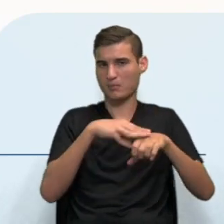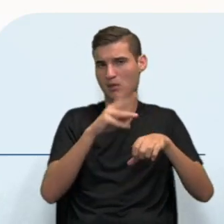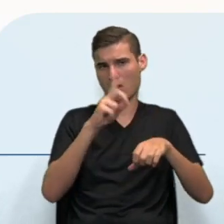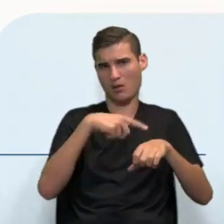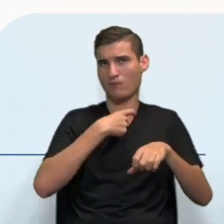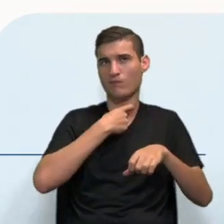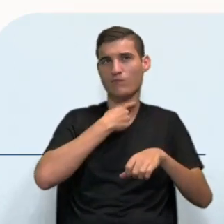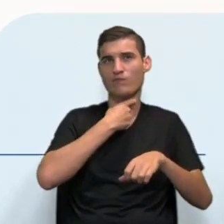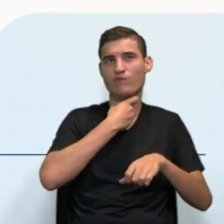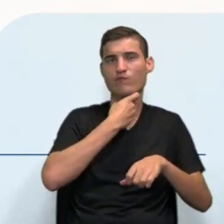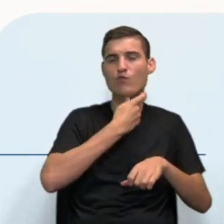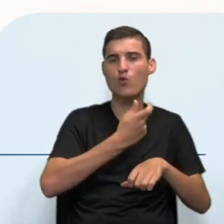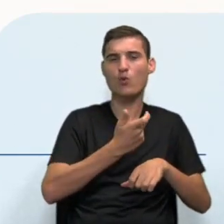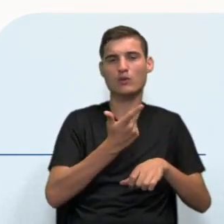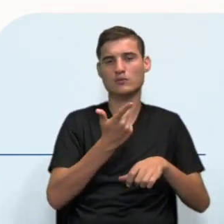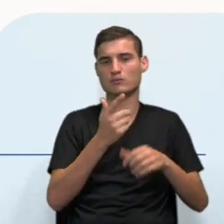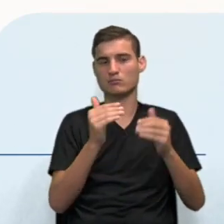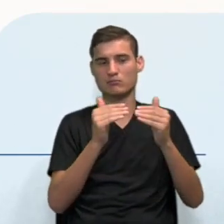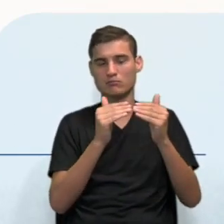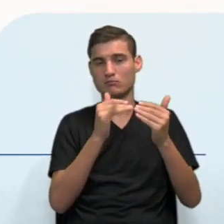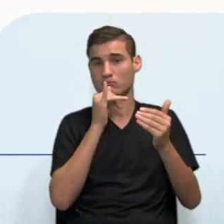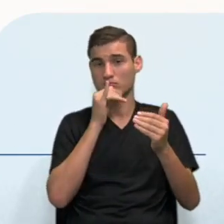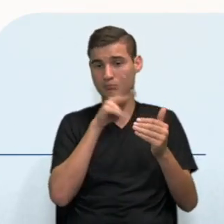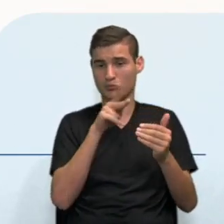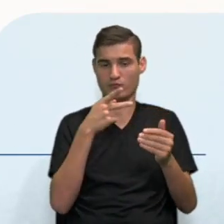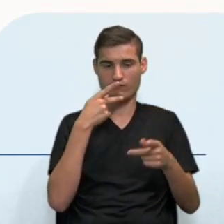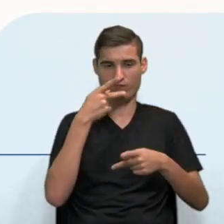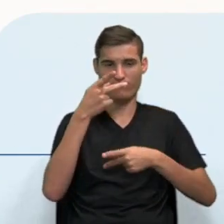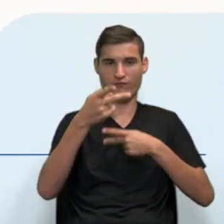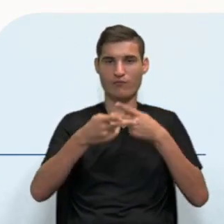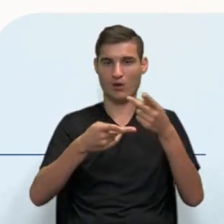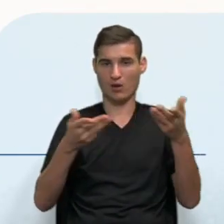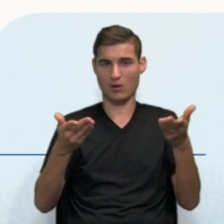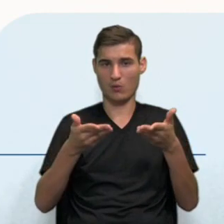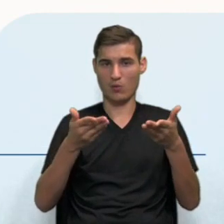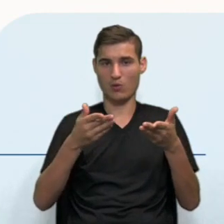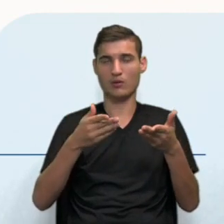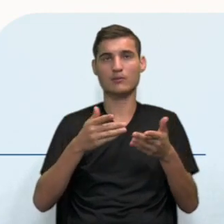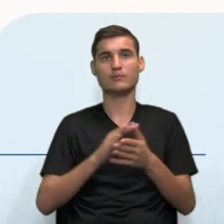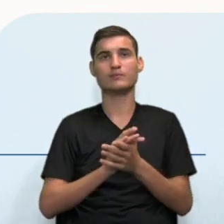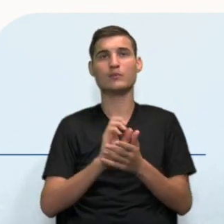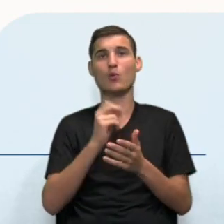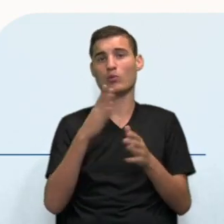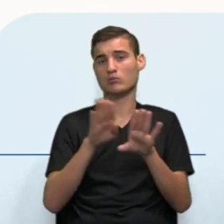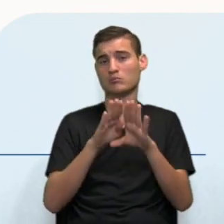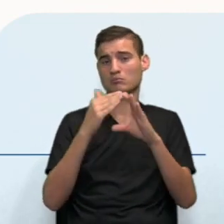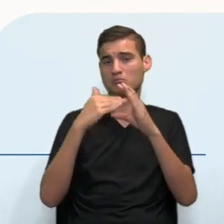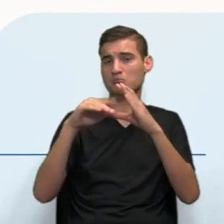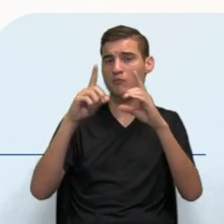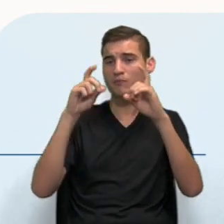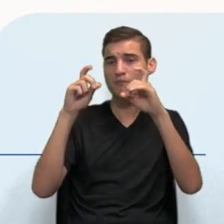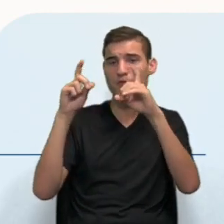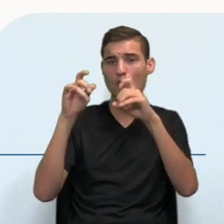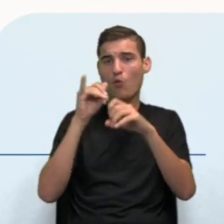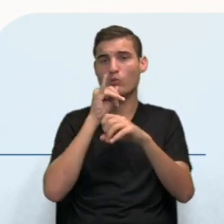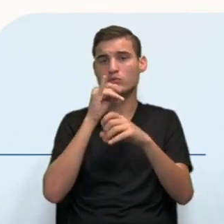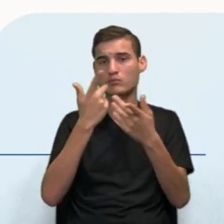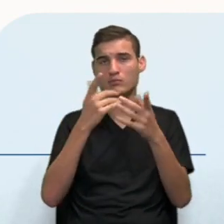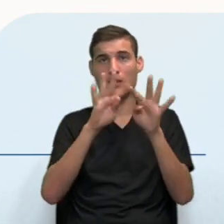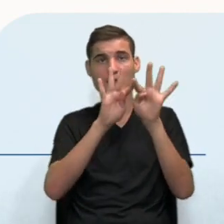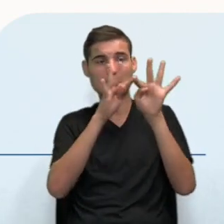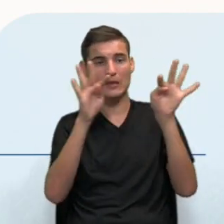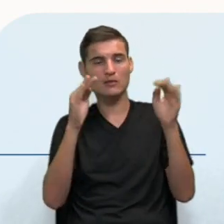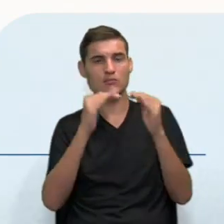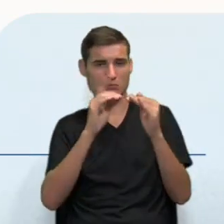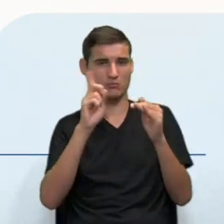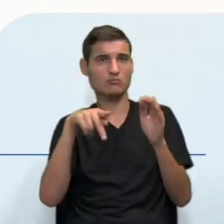voz. Eu falando agora, eu estou transmitindo uma mensagem. Eu posso mandar uma imagem, que é uma mensagem, um texto que também